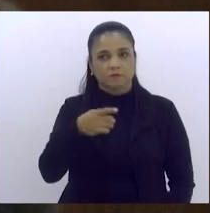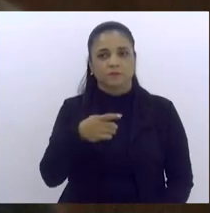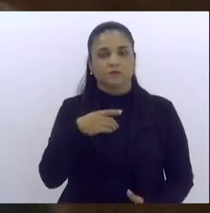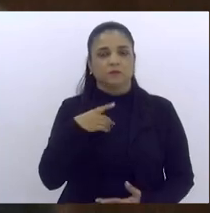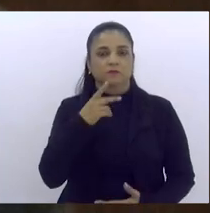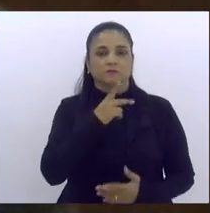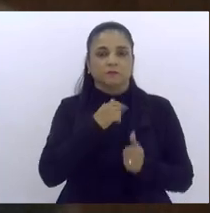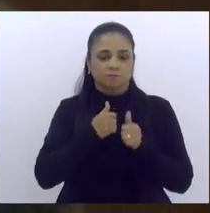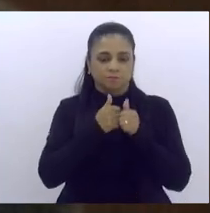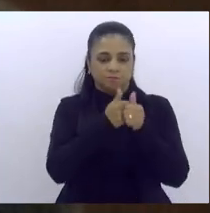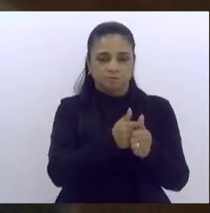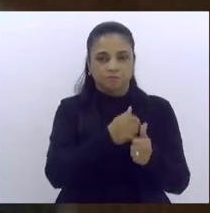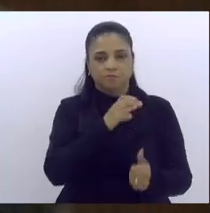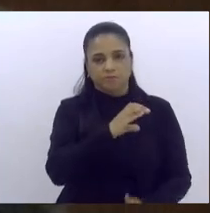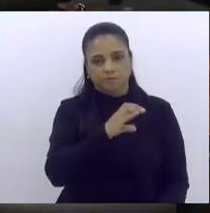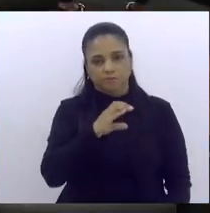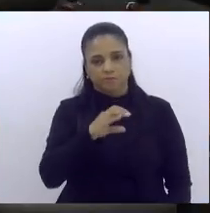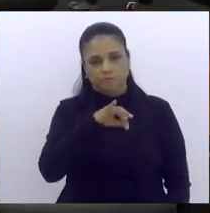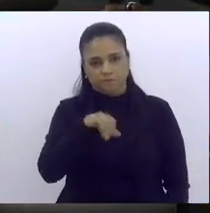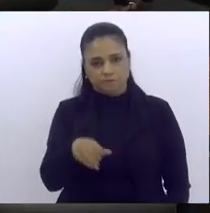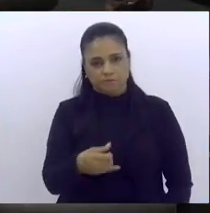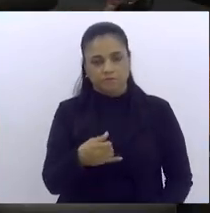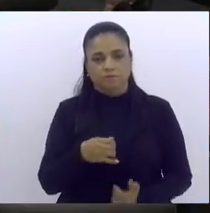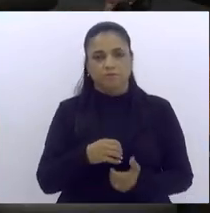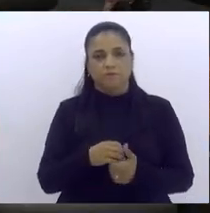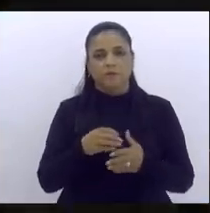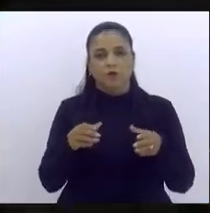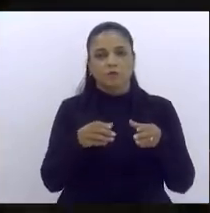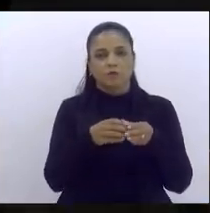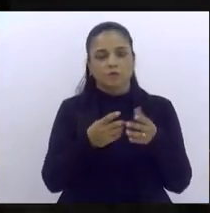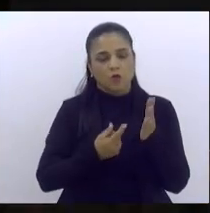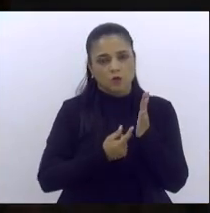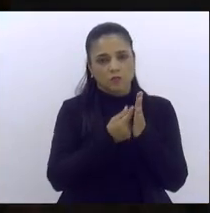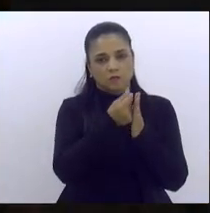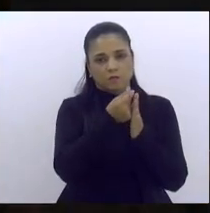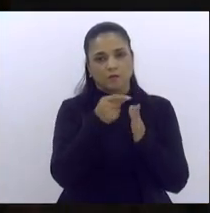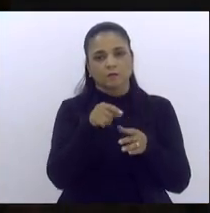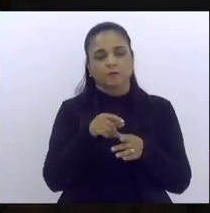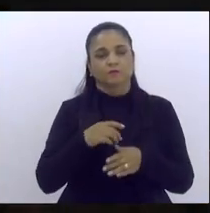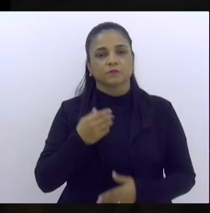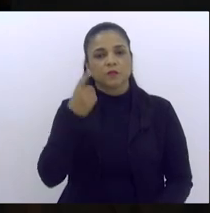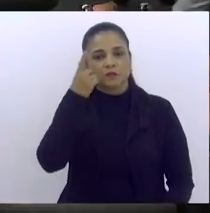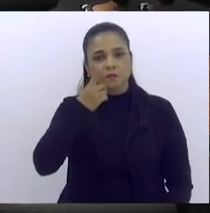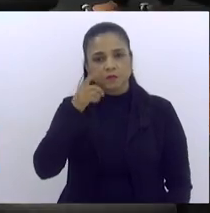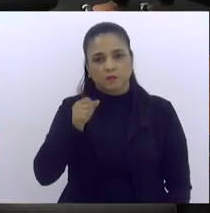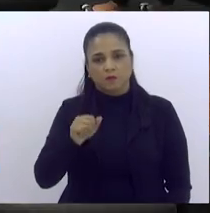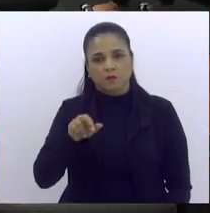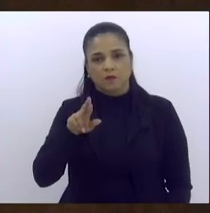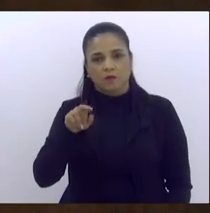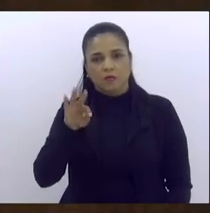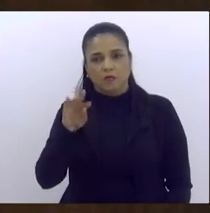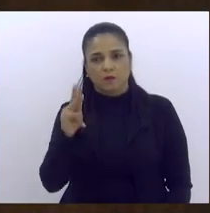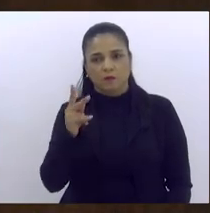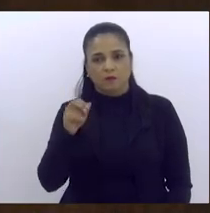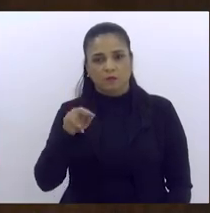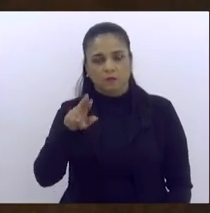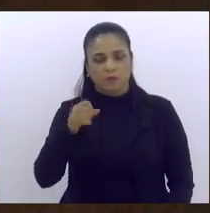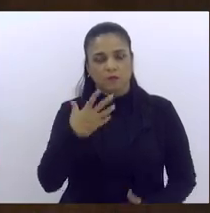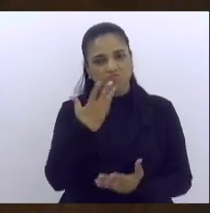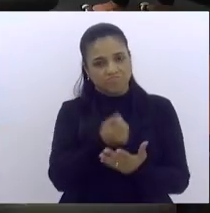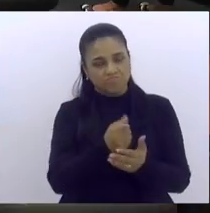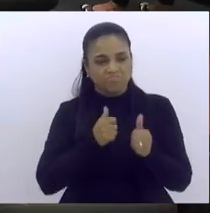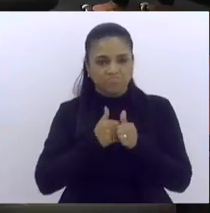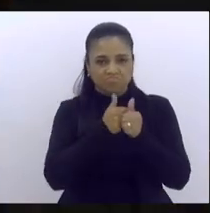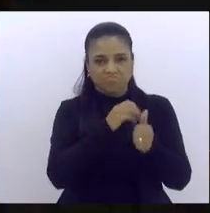Presidente, acompanho o parecer da CCJ. Pela Comissão de Orçamento, deputado Arthur Monteiro. Favorável nos termos da CCJ.